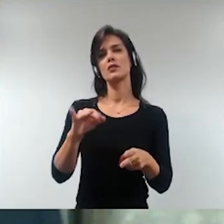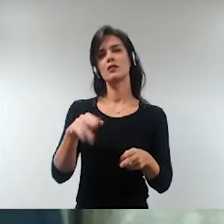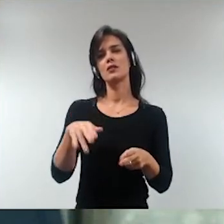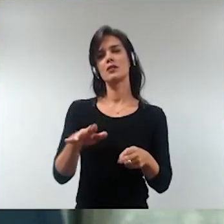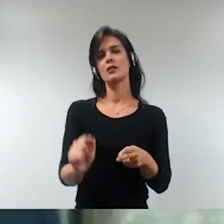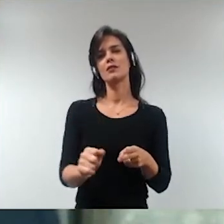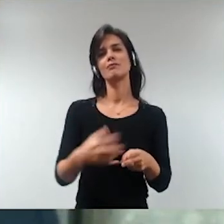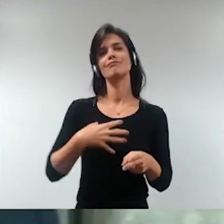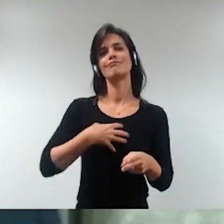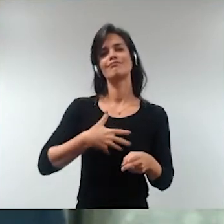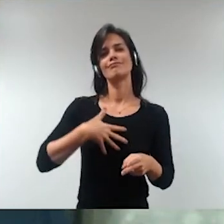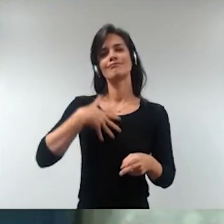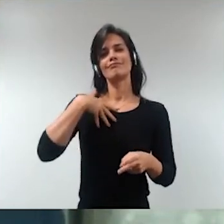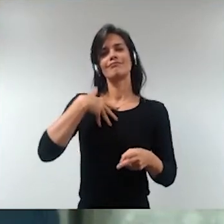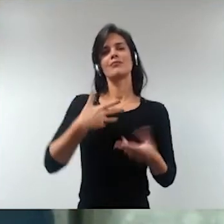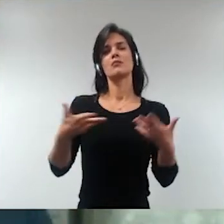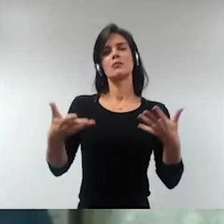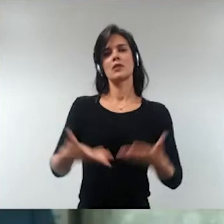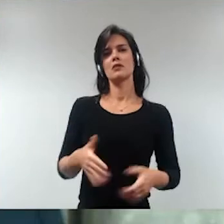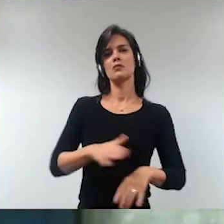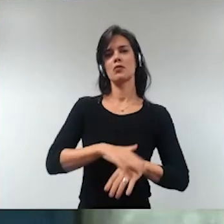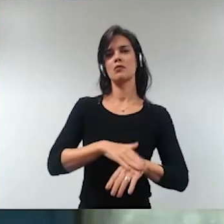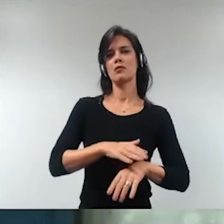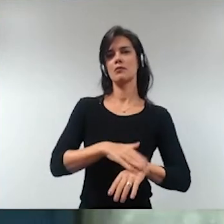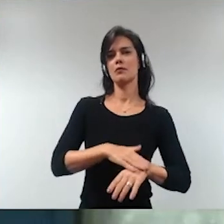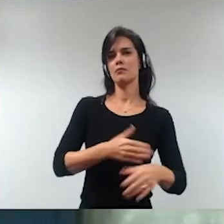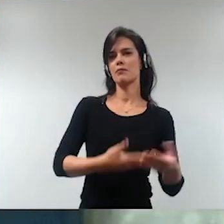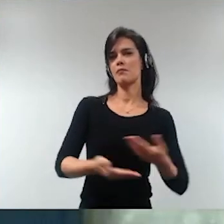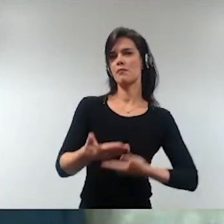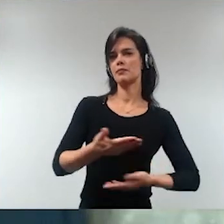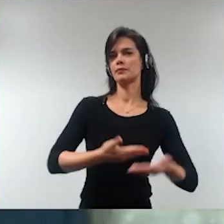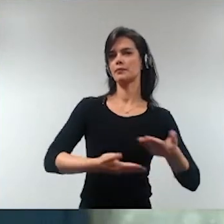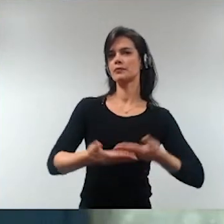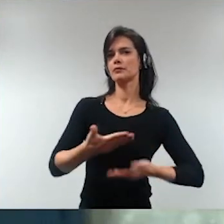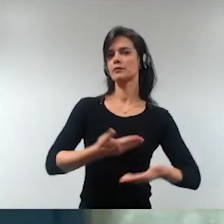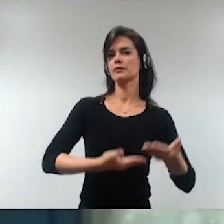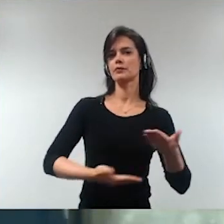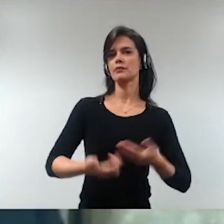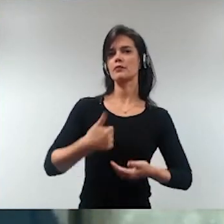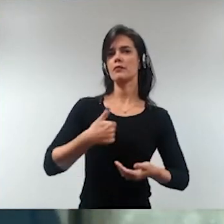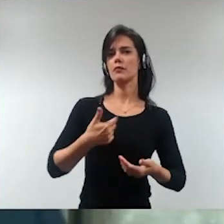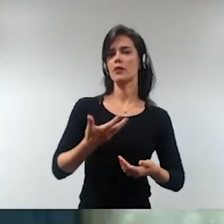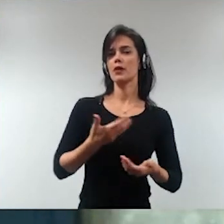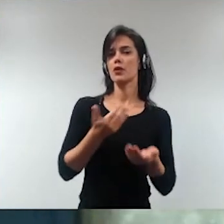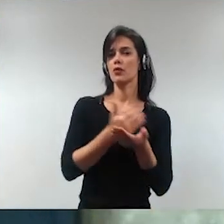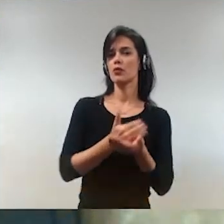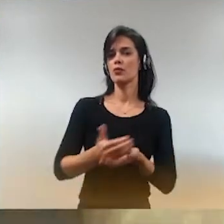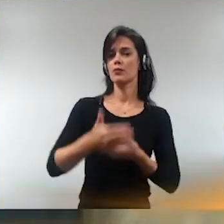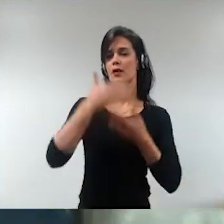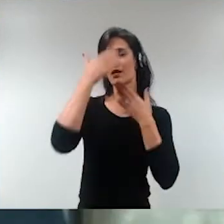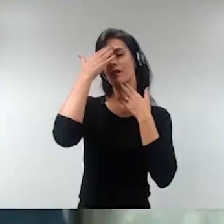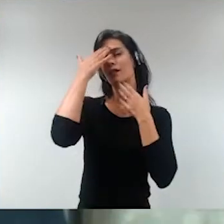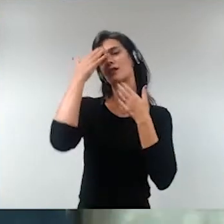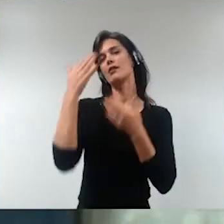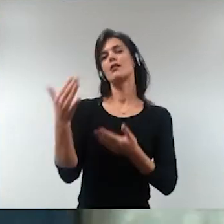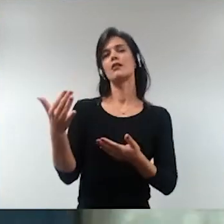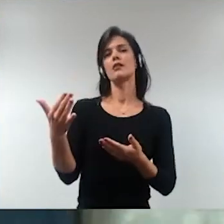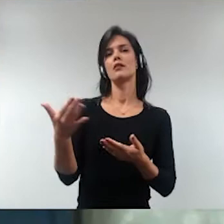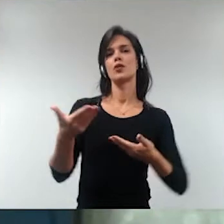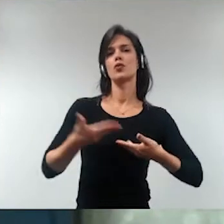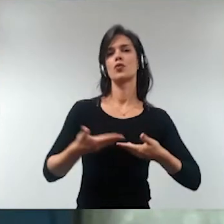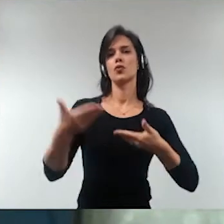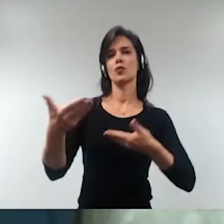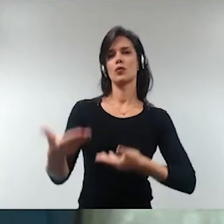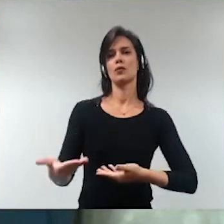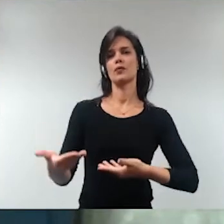É uma satisfação poder realmente participar nesse momento desse debate. Quero iniciar também agradecendo o convite